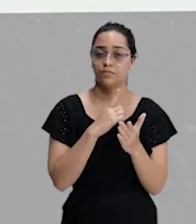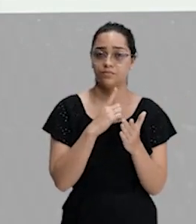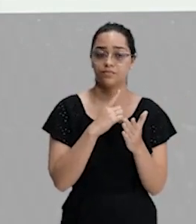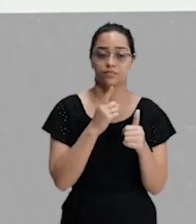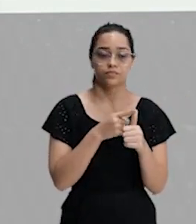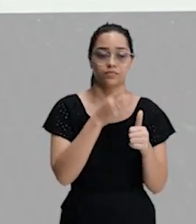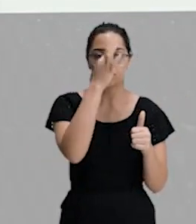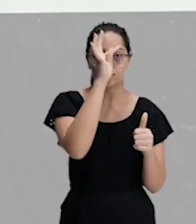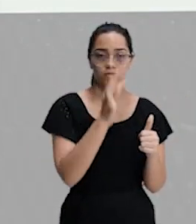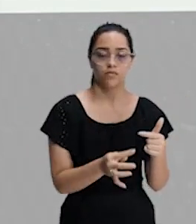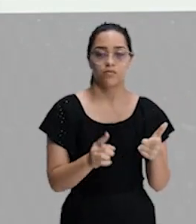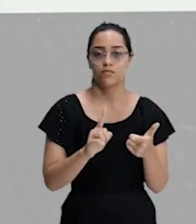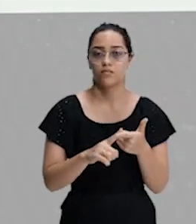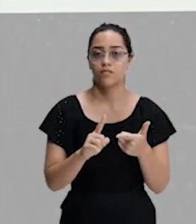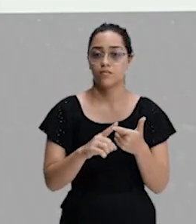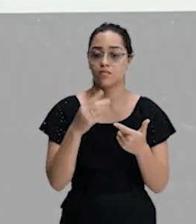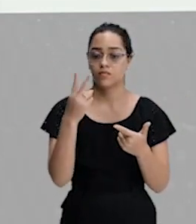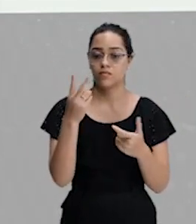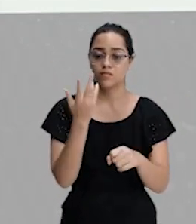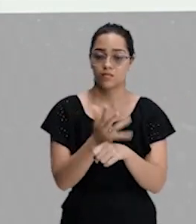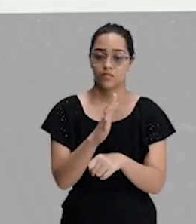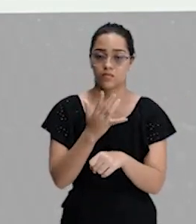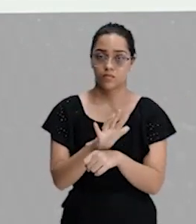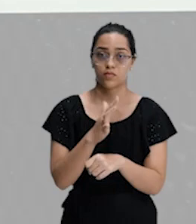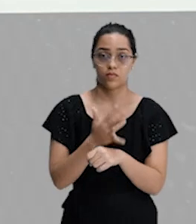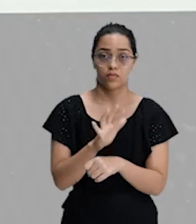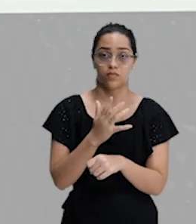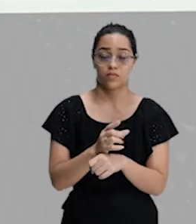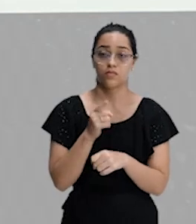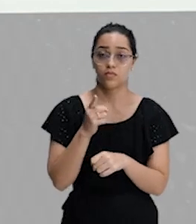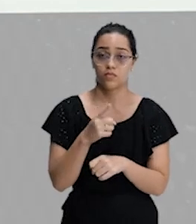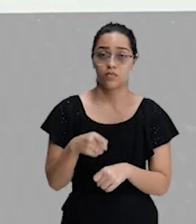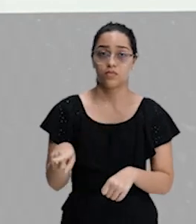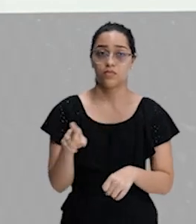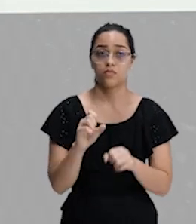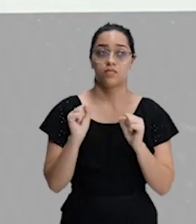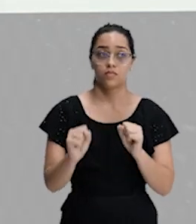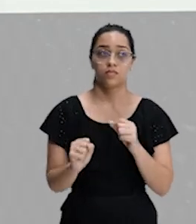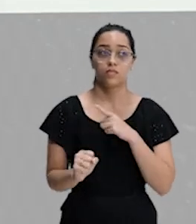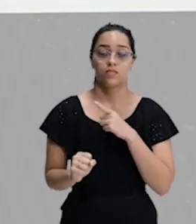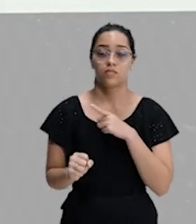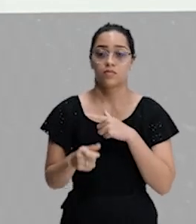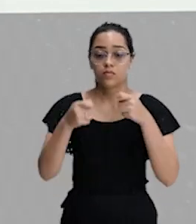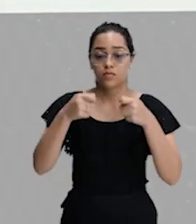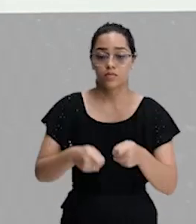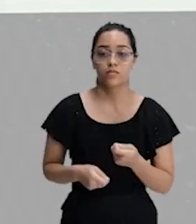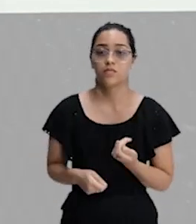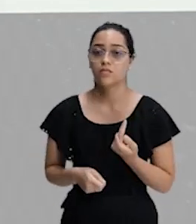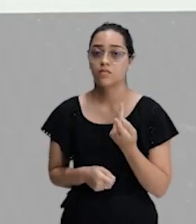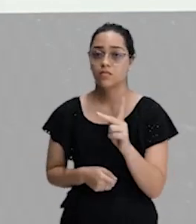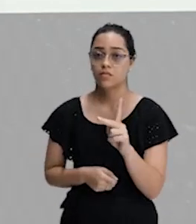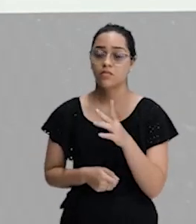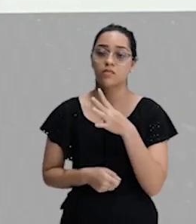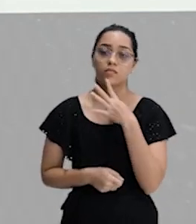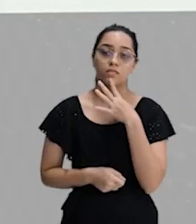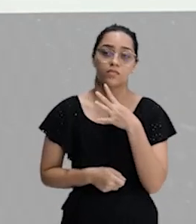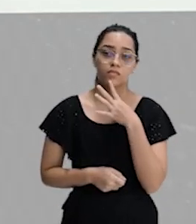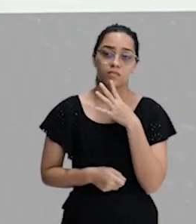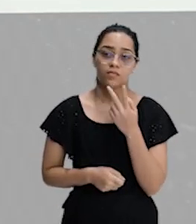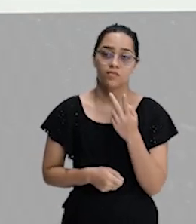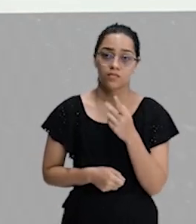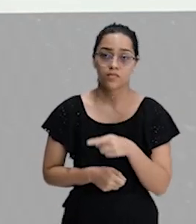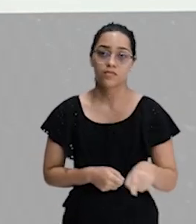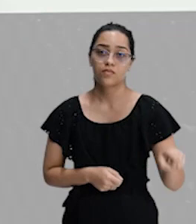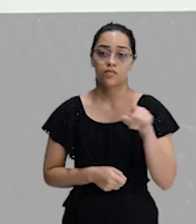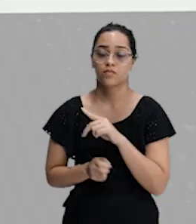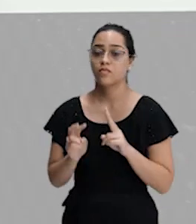uma aula teórica e 2 aulas de exercício, para que vocês possam consolidar conhecimento de